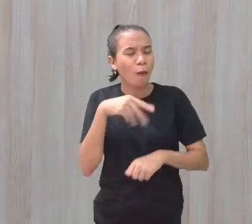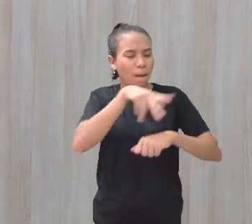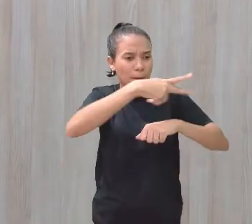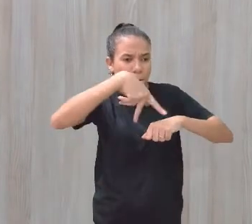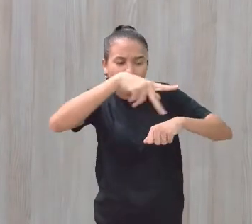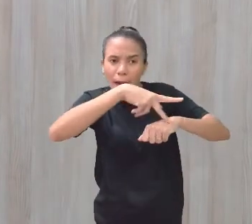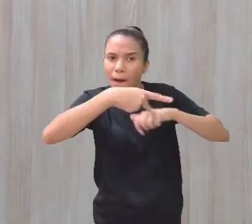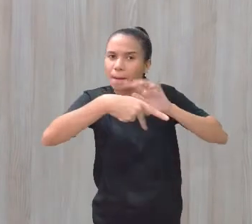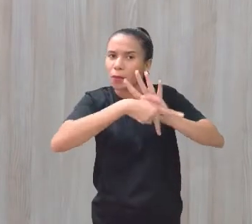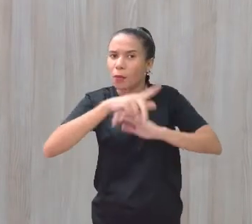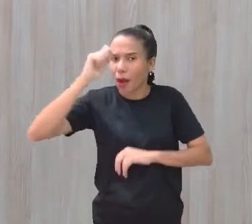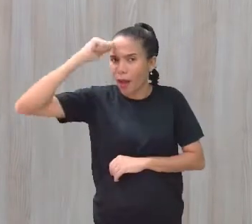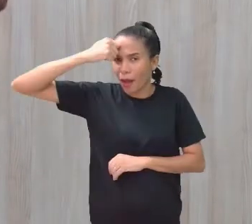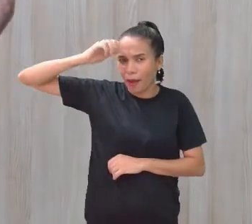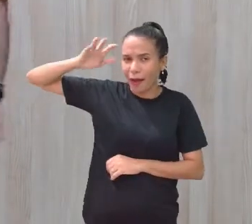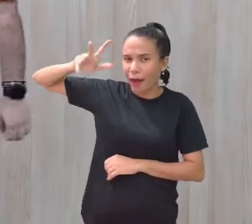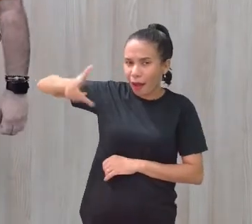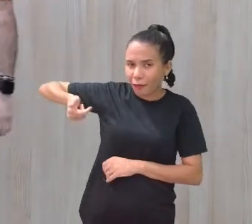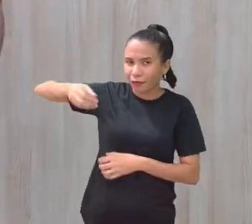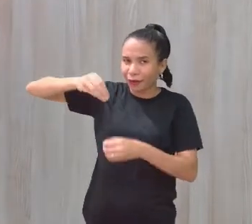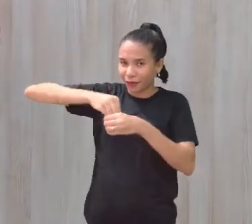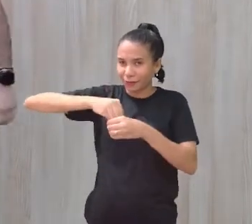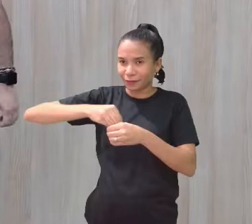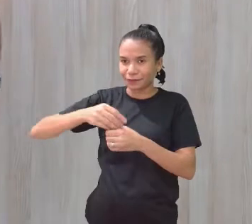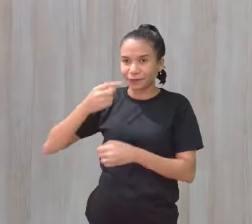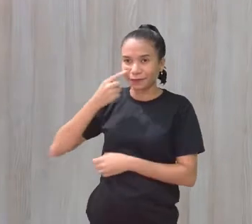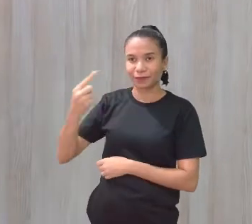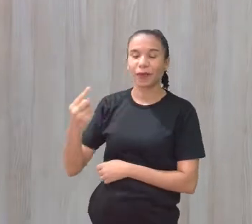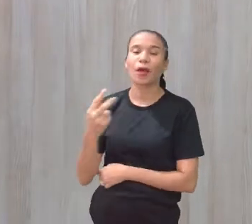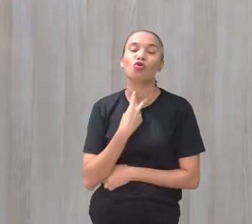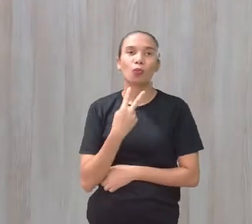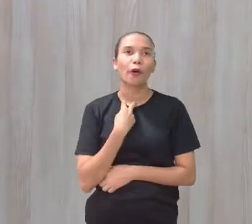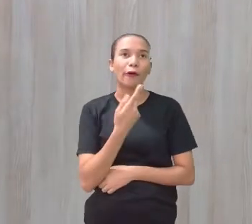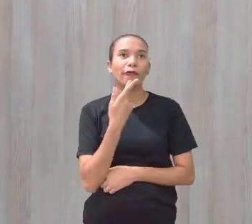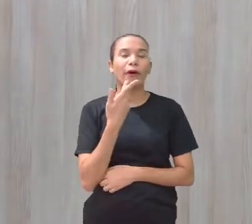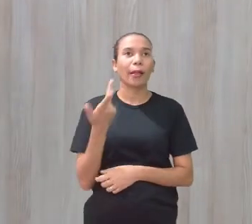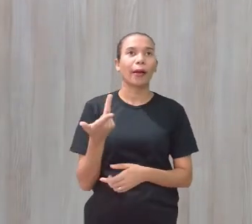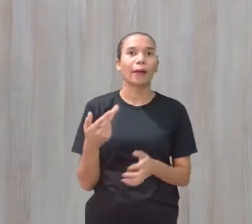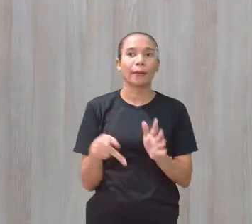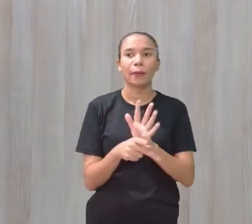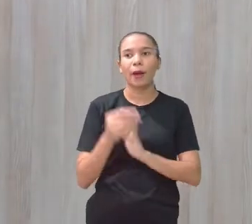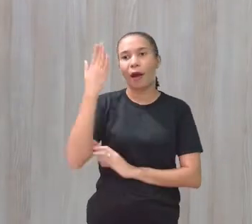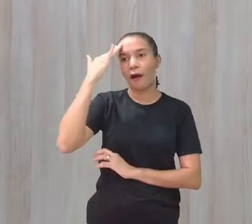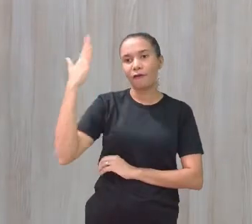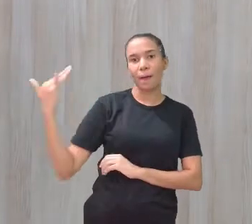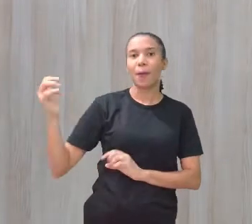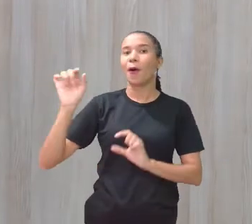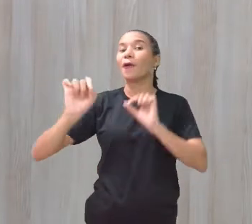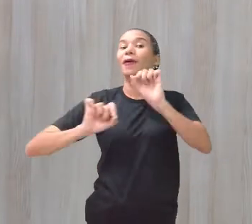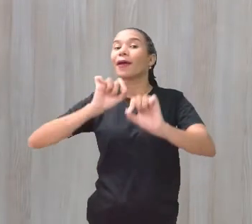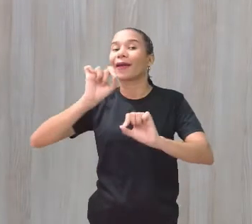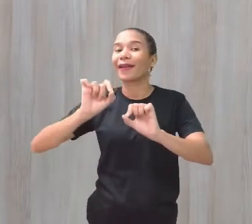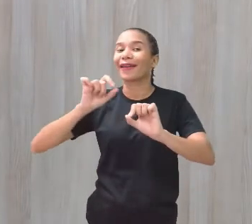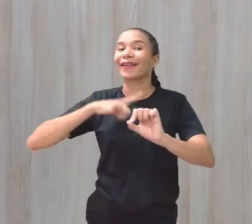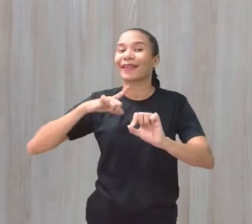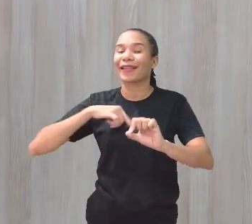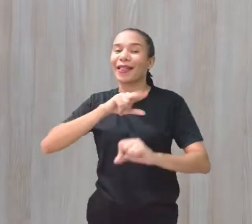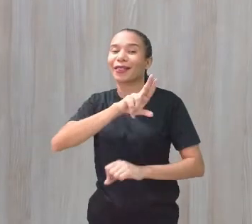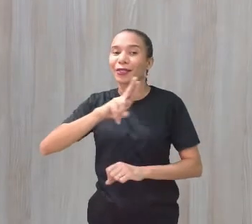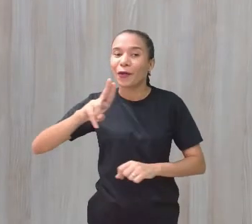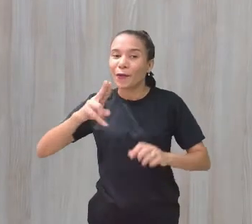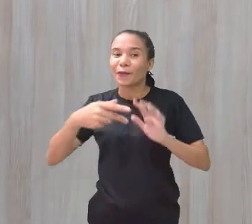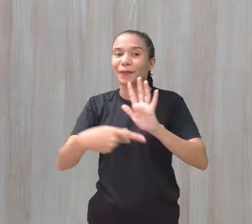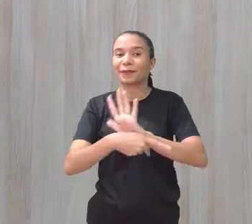país do continente africano? Aqui, não vale citar a ilha mais famosa, né? Que inclusive,